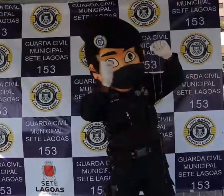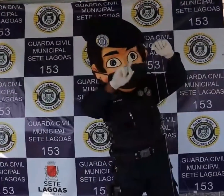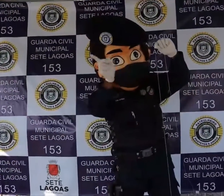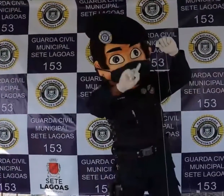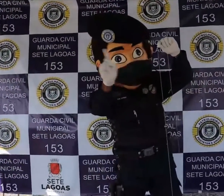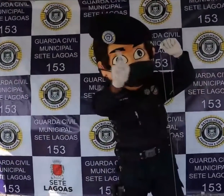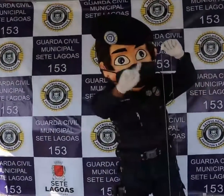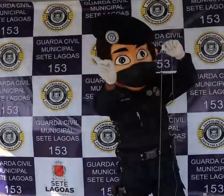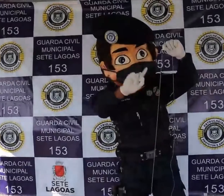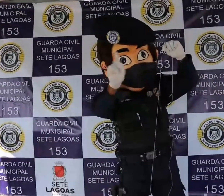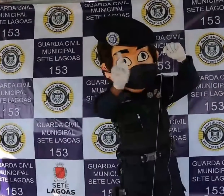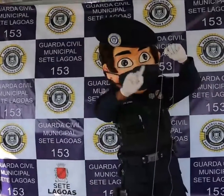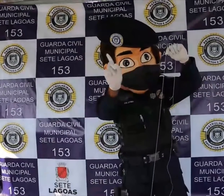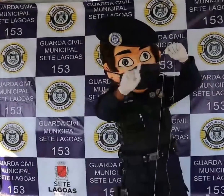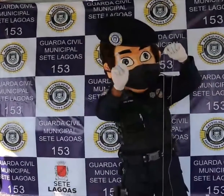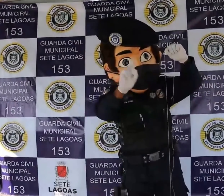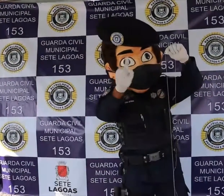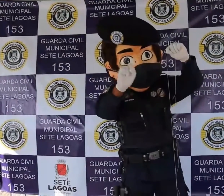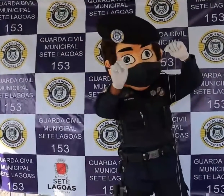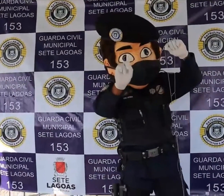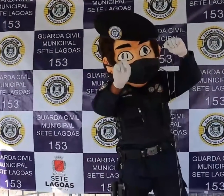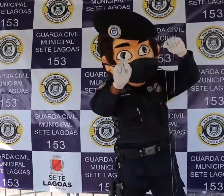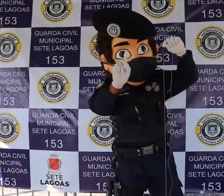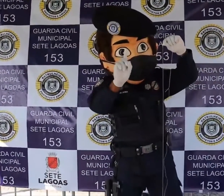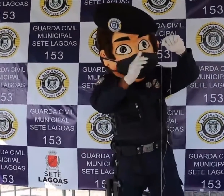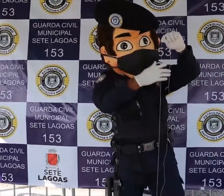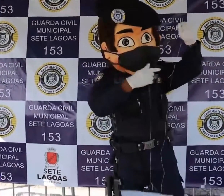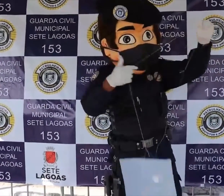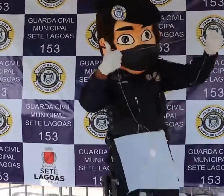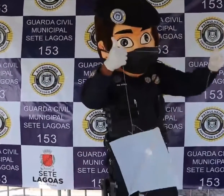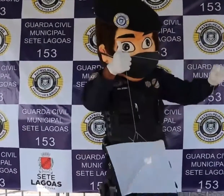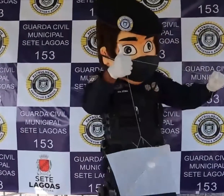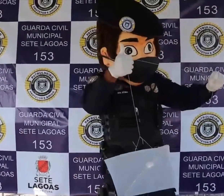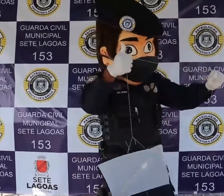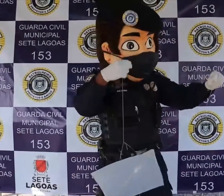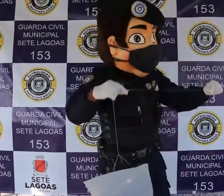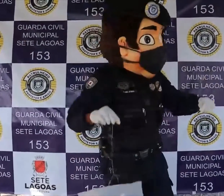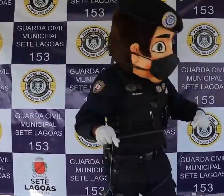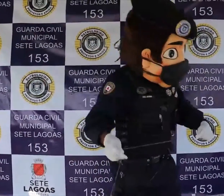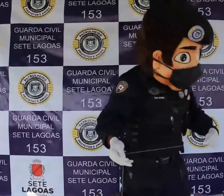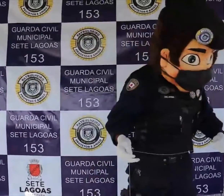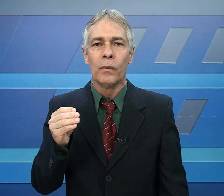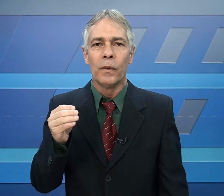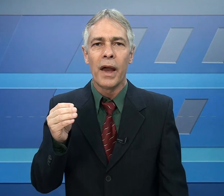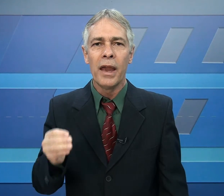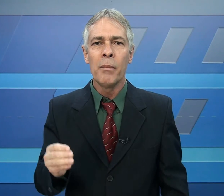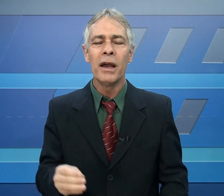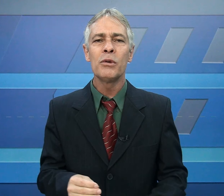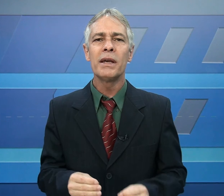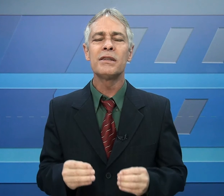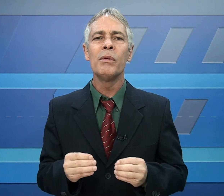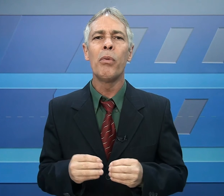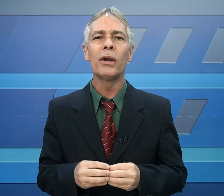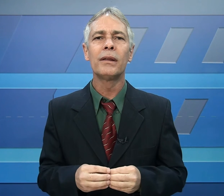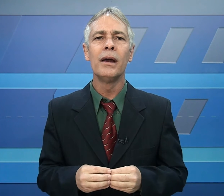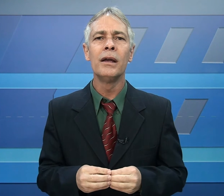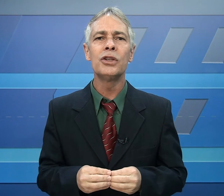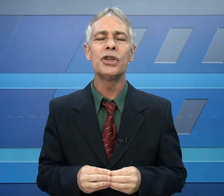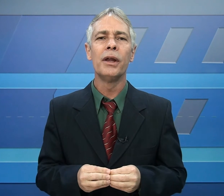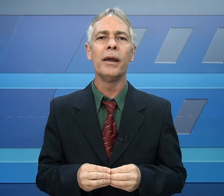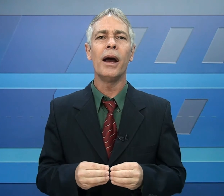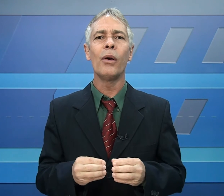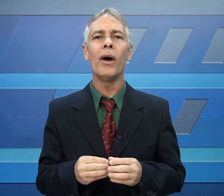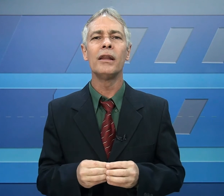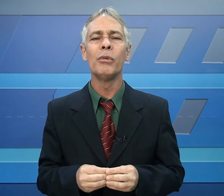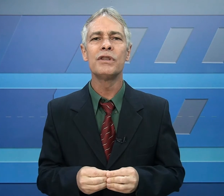Aeroporto, Verde Vale, Montreal, Bela Vista, Dona Dora, Morro do Claro e Brejinho. Tá aí mais uma ação